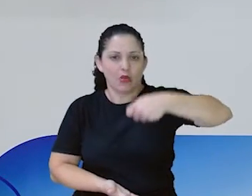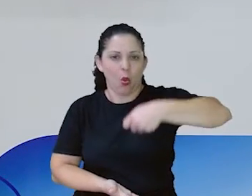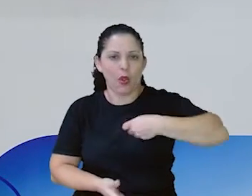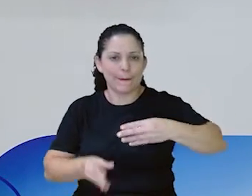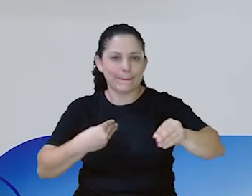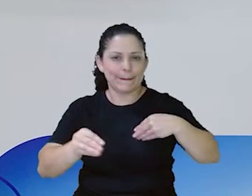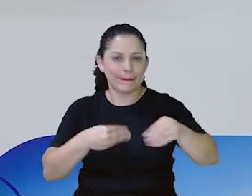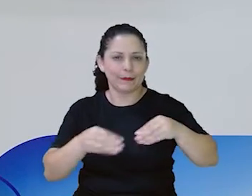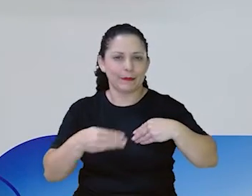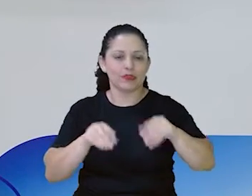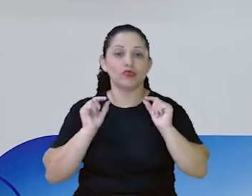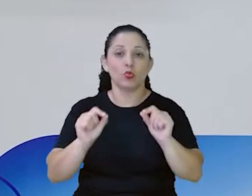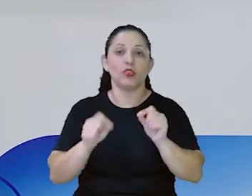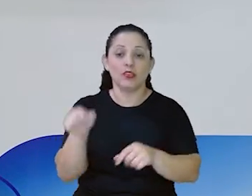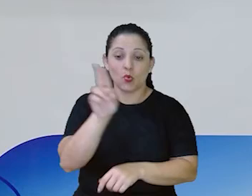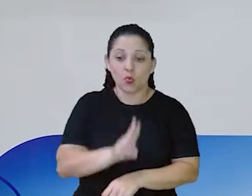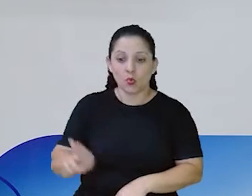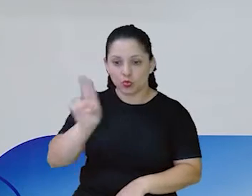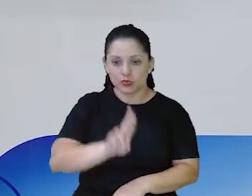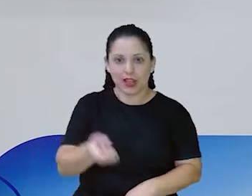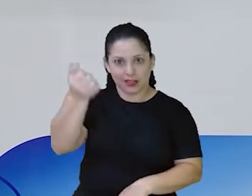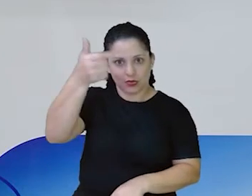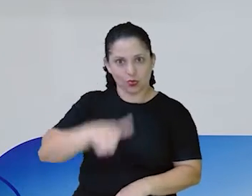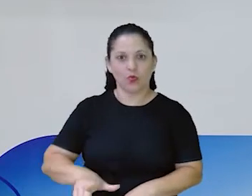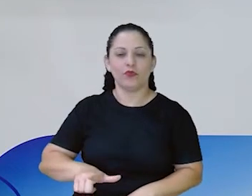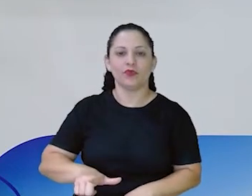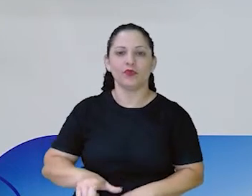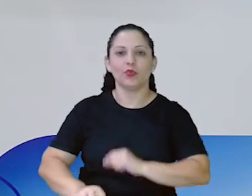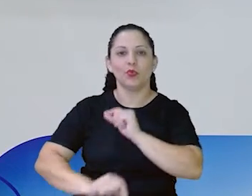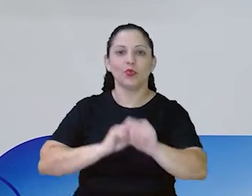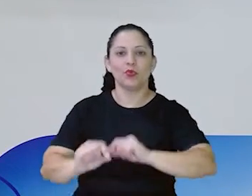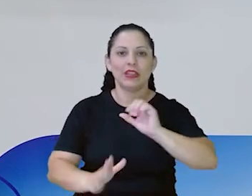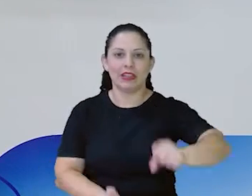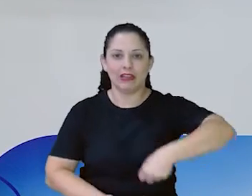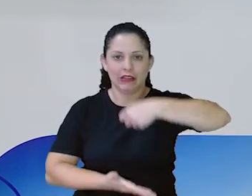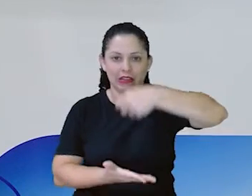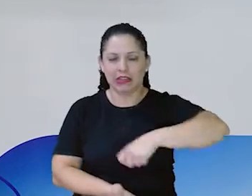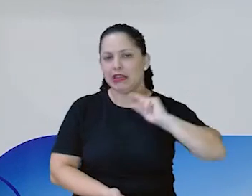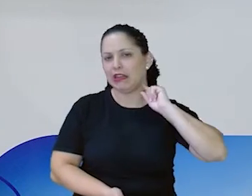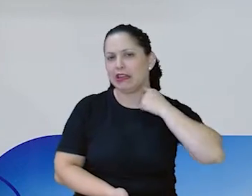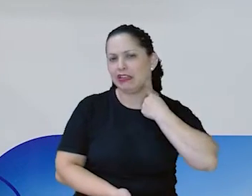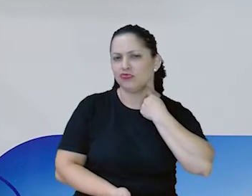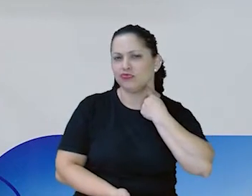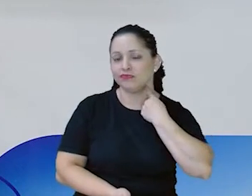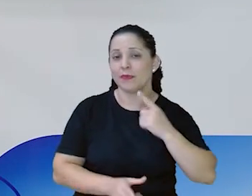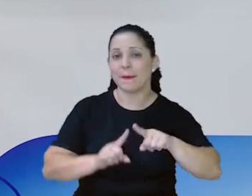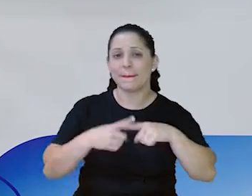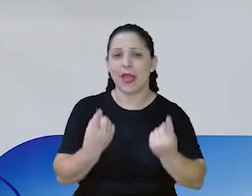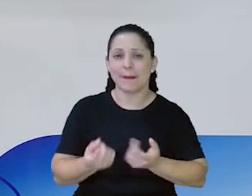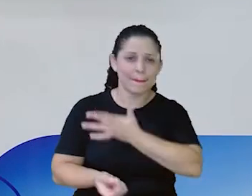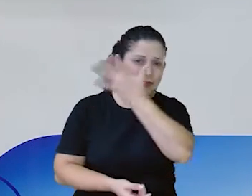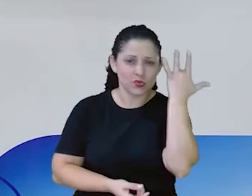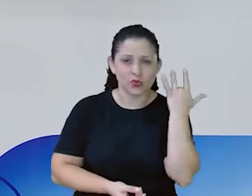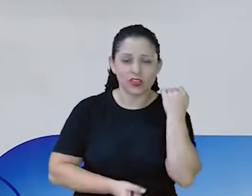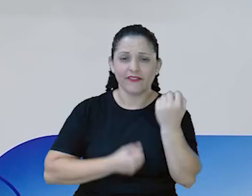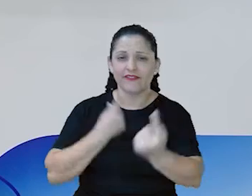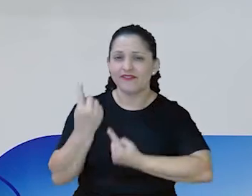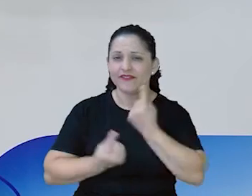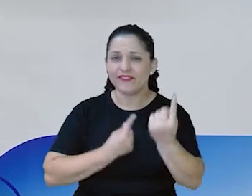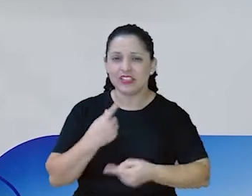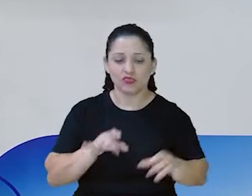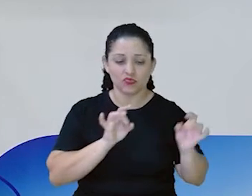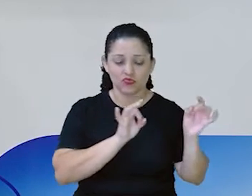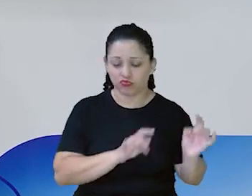Algumas pessoas reutilizam essas sacolas como um saco de lixo, mas outras pessoas pegam essas sacolas de plástico